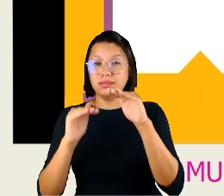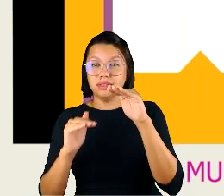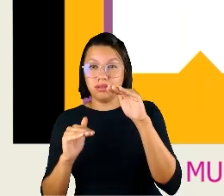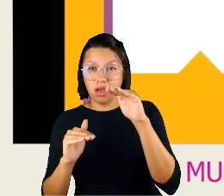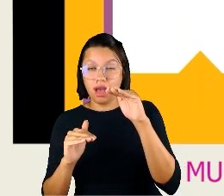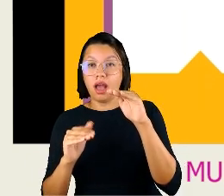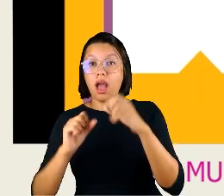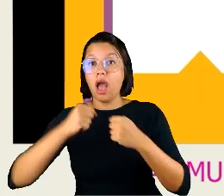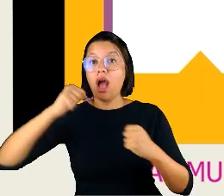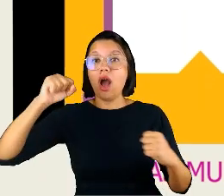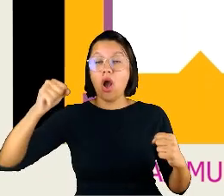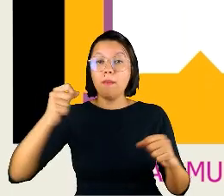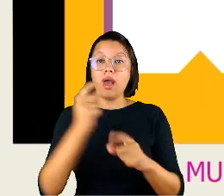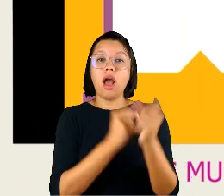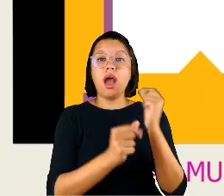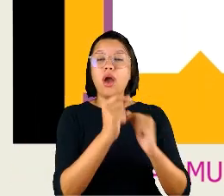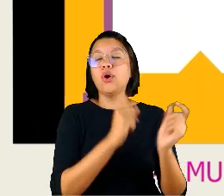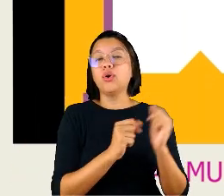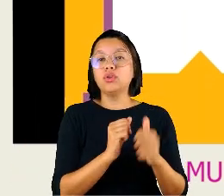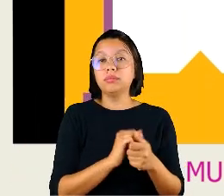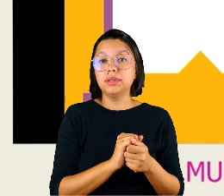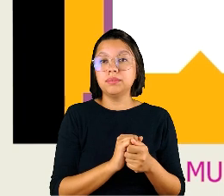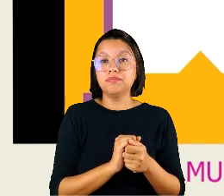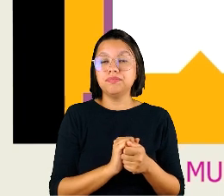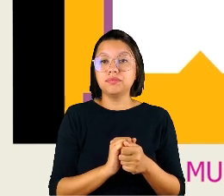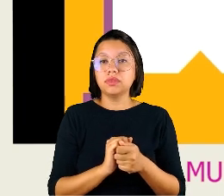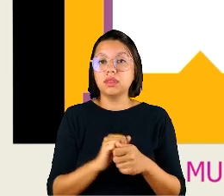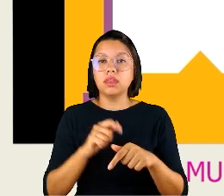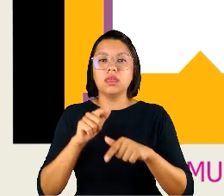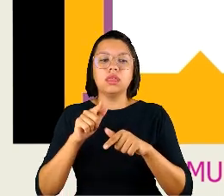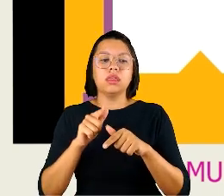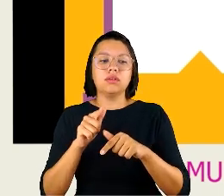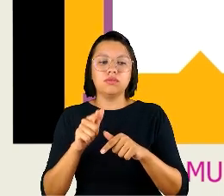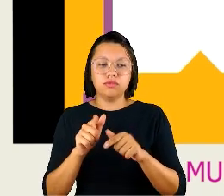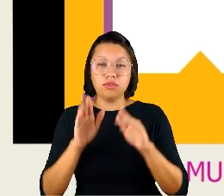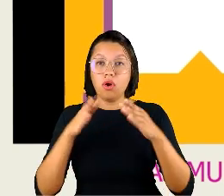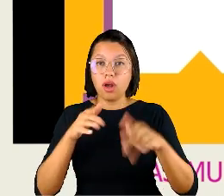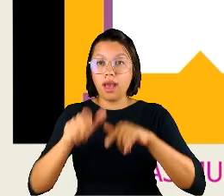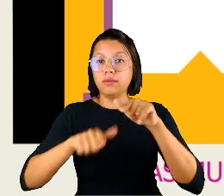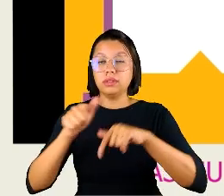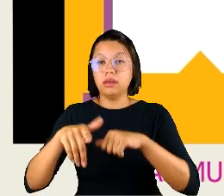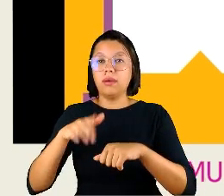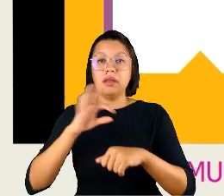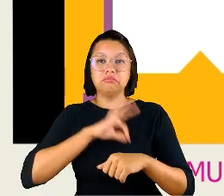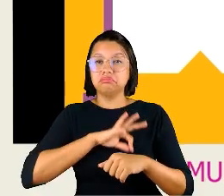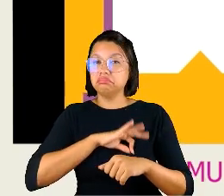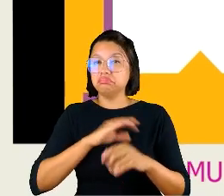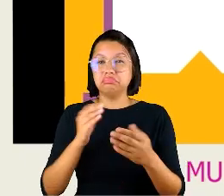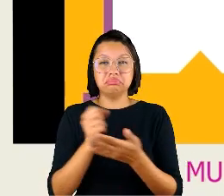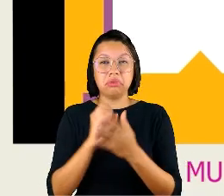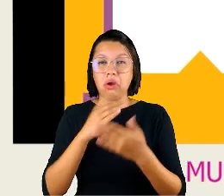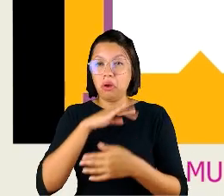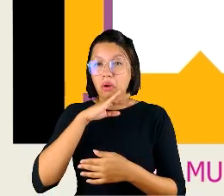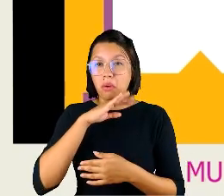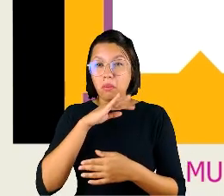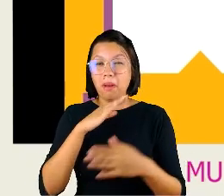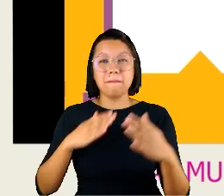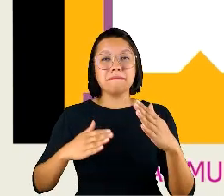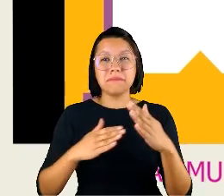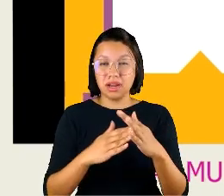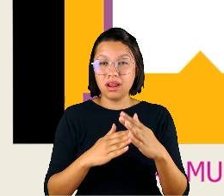aumentam. Para a economia, né? Se dedicar a um trabalho mal remunerado priva as mulheres de tempo e dos recursos necessários para conquistar sua